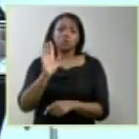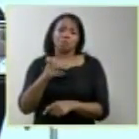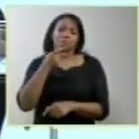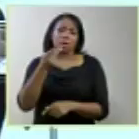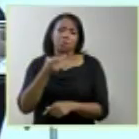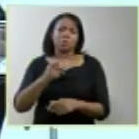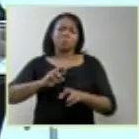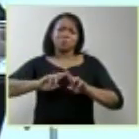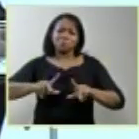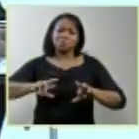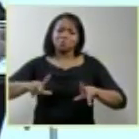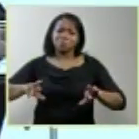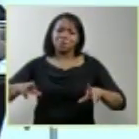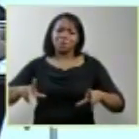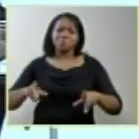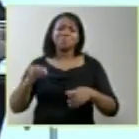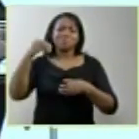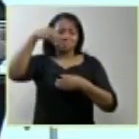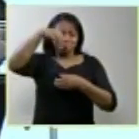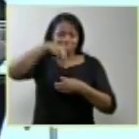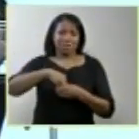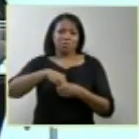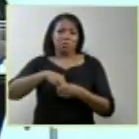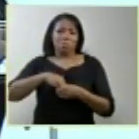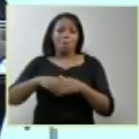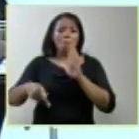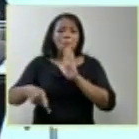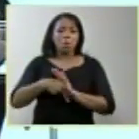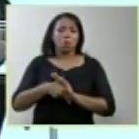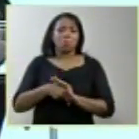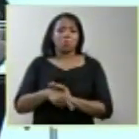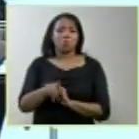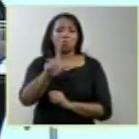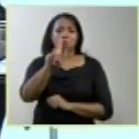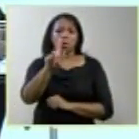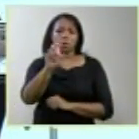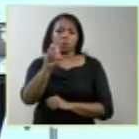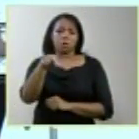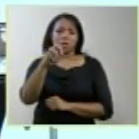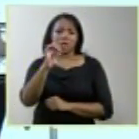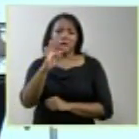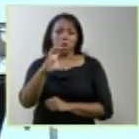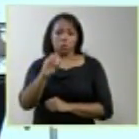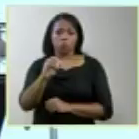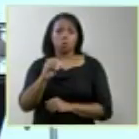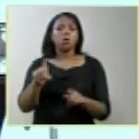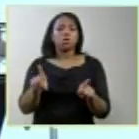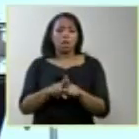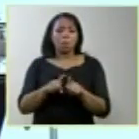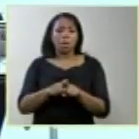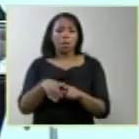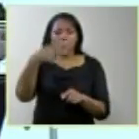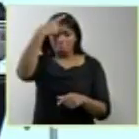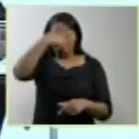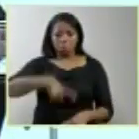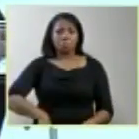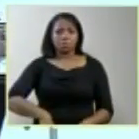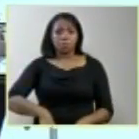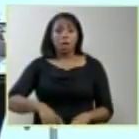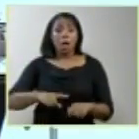Vários fatores, dentro deles um componente genético, mas existe também componente ambiental. E ela pode